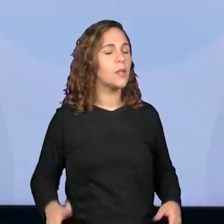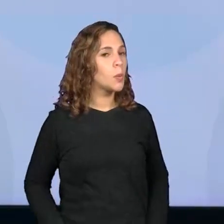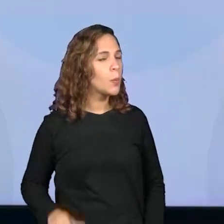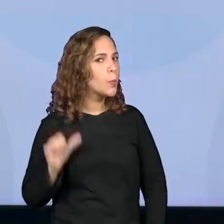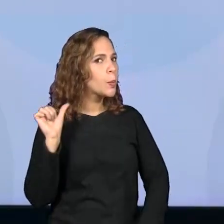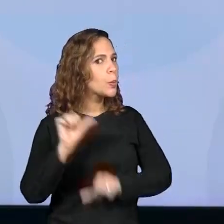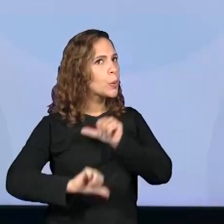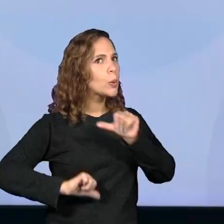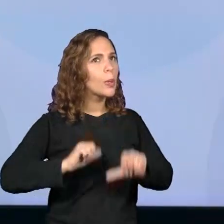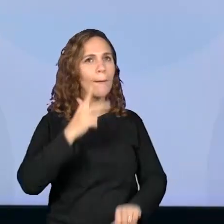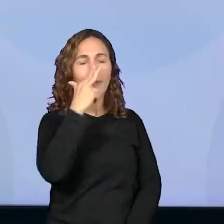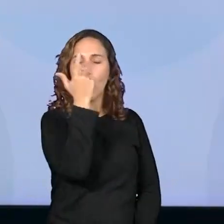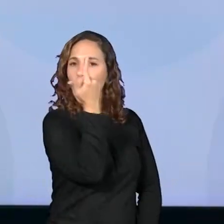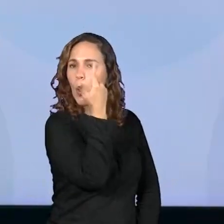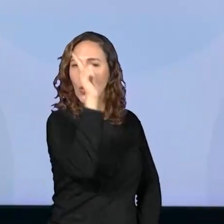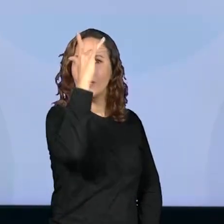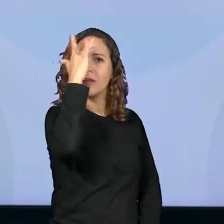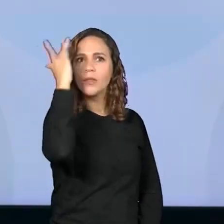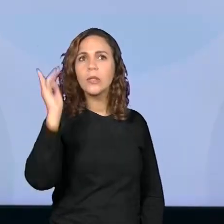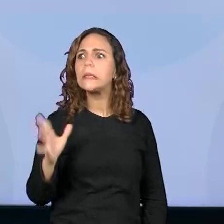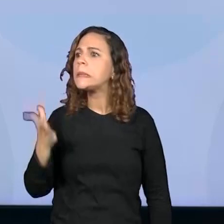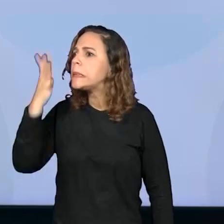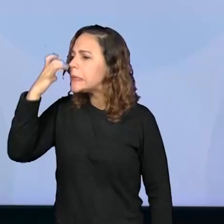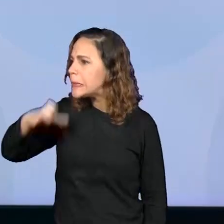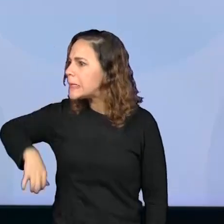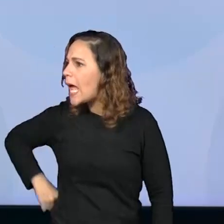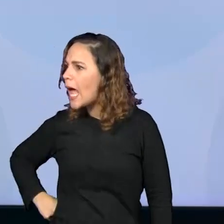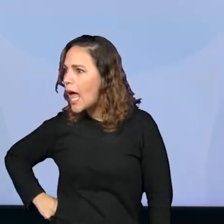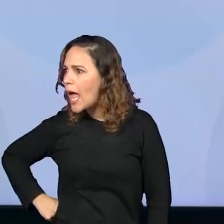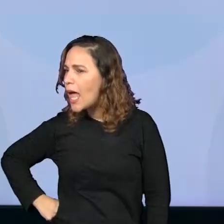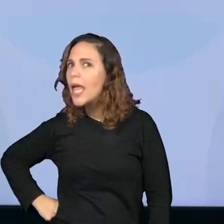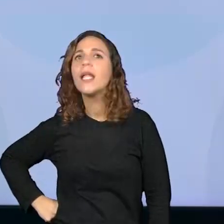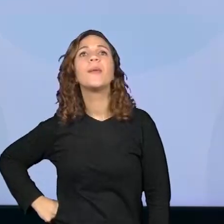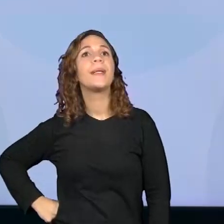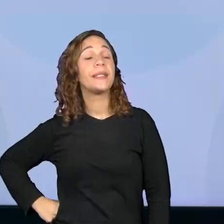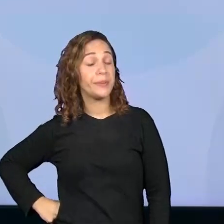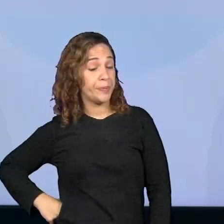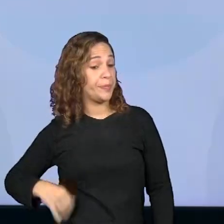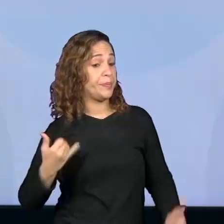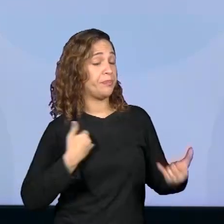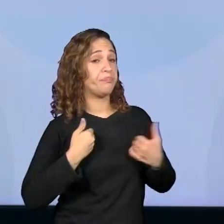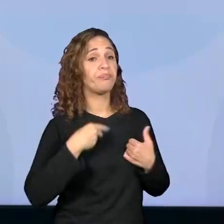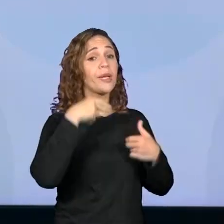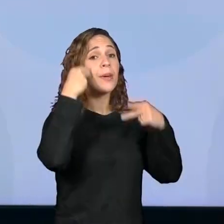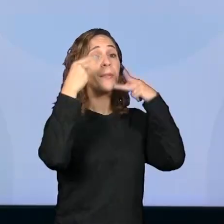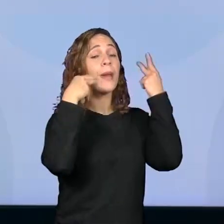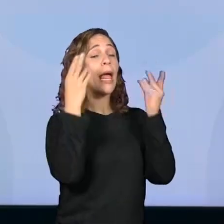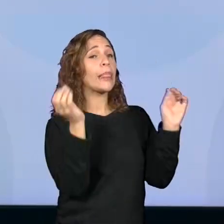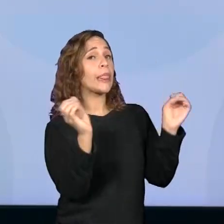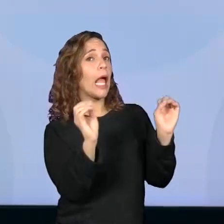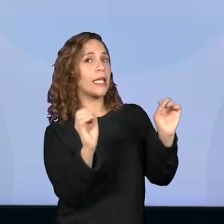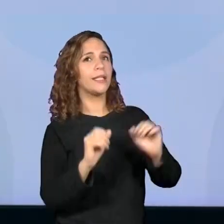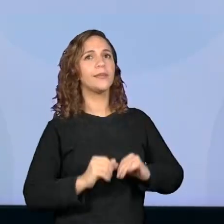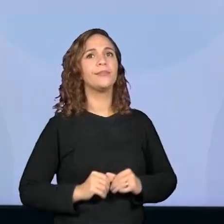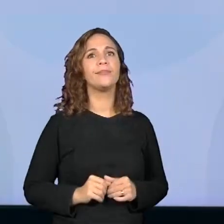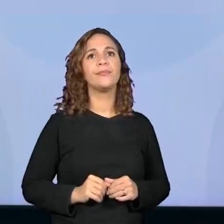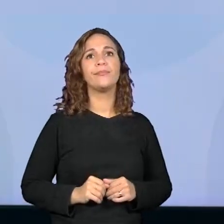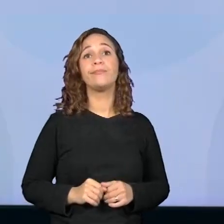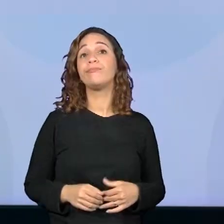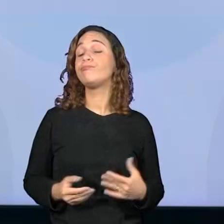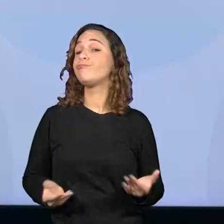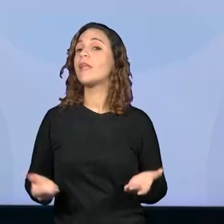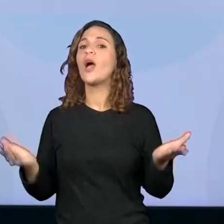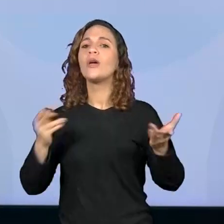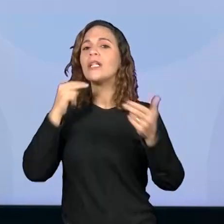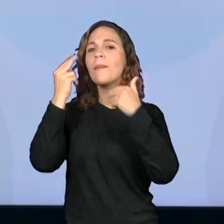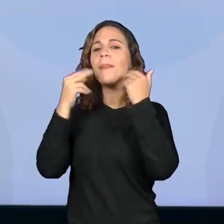mudada, parece outra pessoa. Sério, menina? E diz que não fez plástica, não. Hoje em dia chama